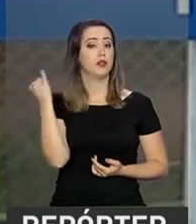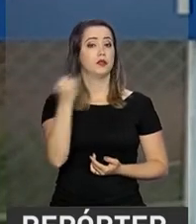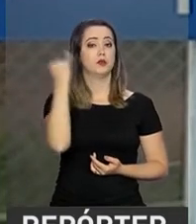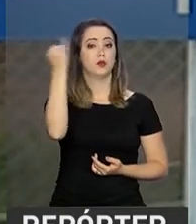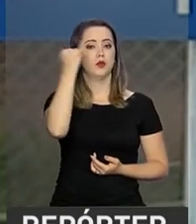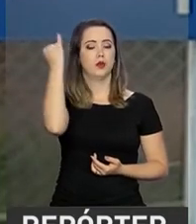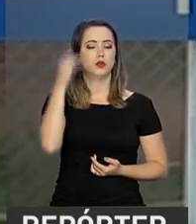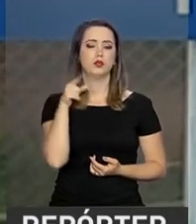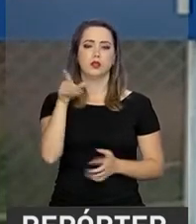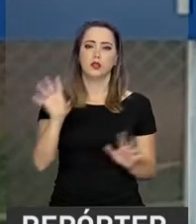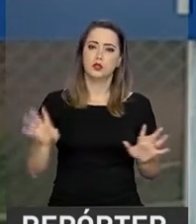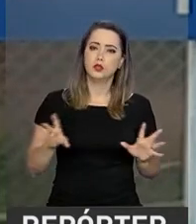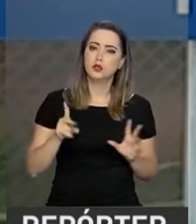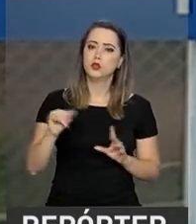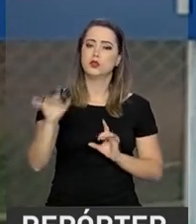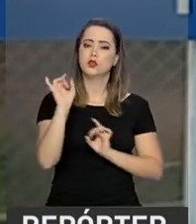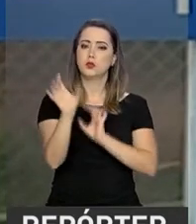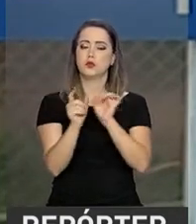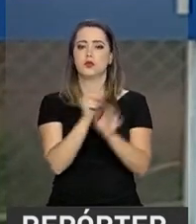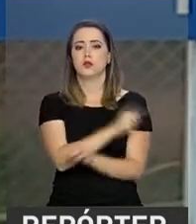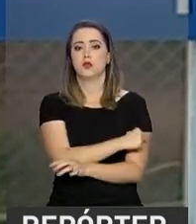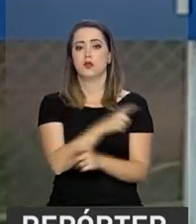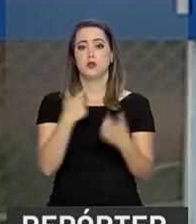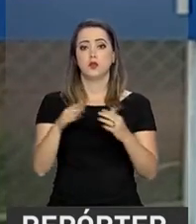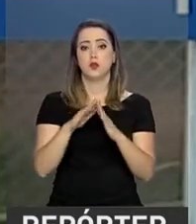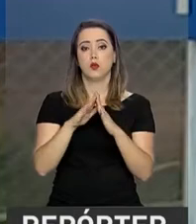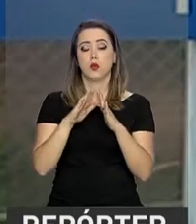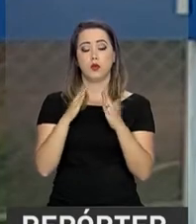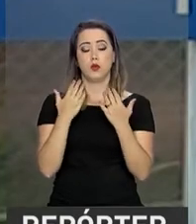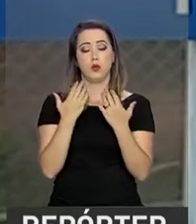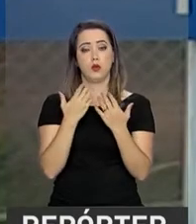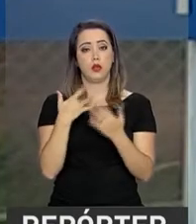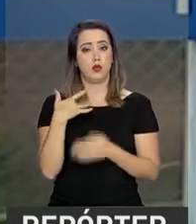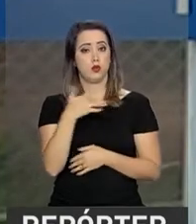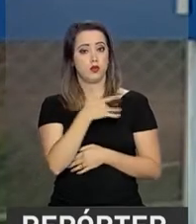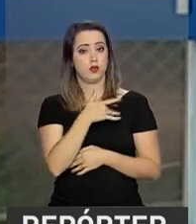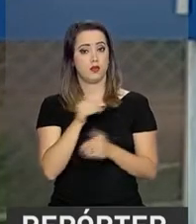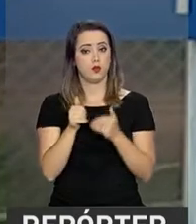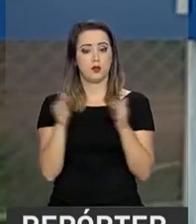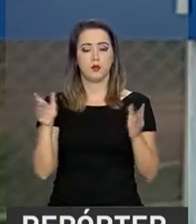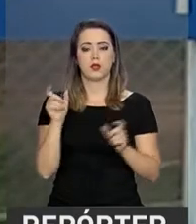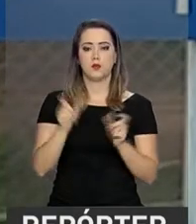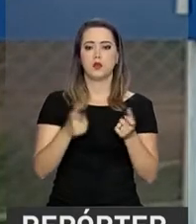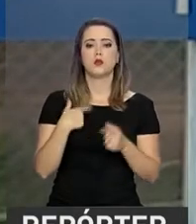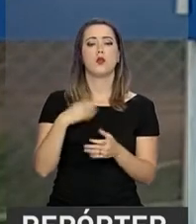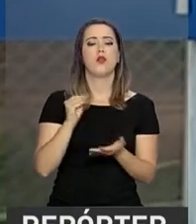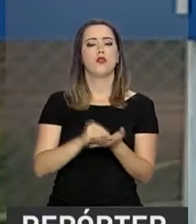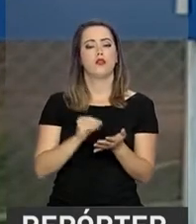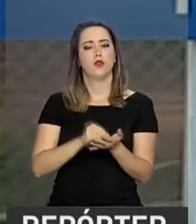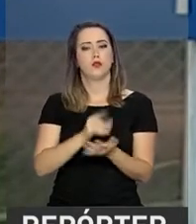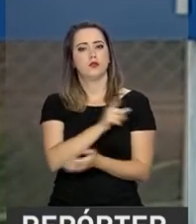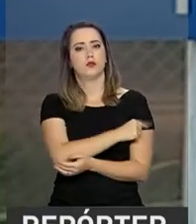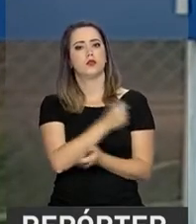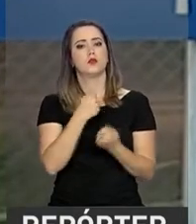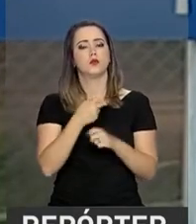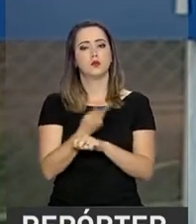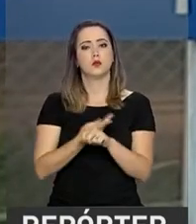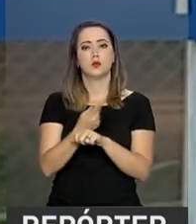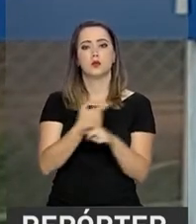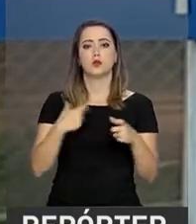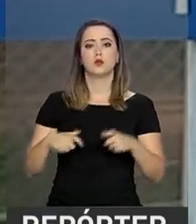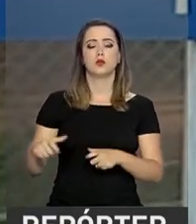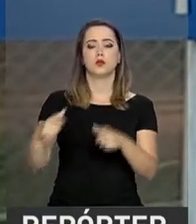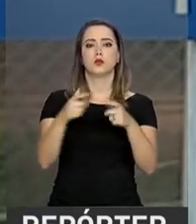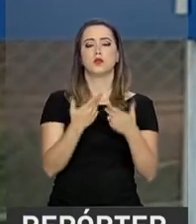vai ter mobilização no país inteiro, com postos de vacinação abertos. Então, quem não tomou a vacina, vale procurar um posto